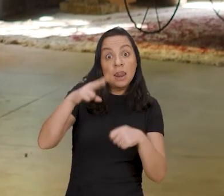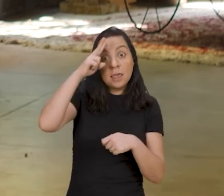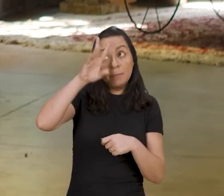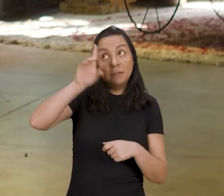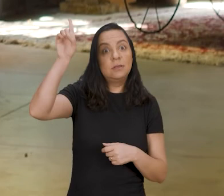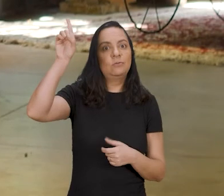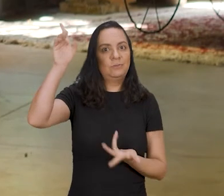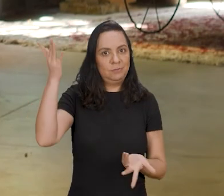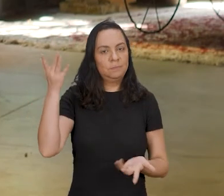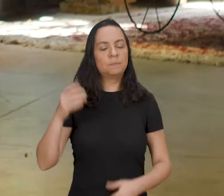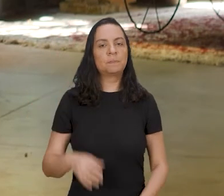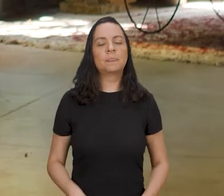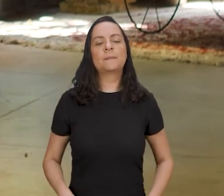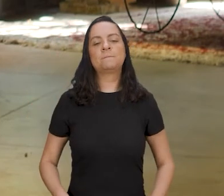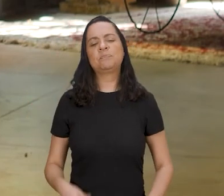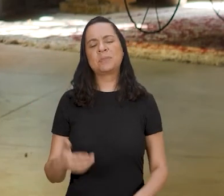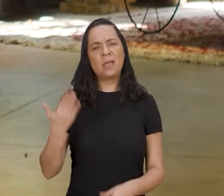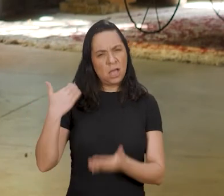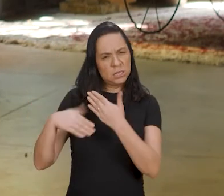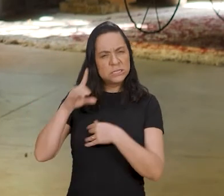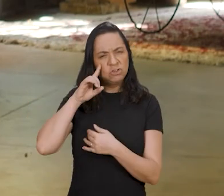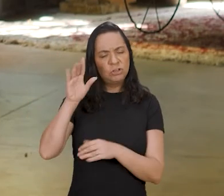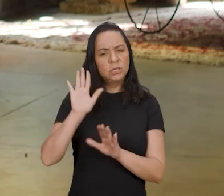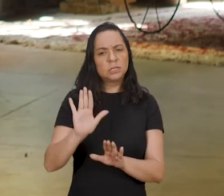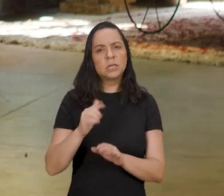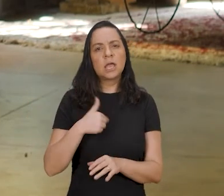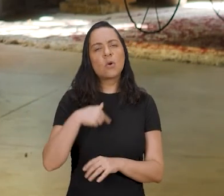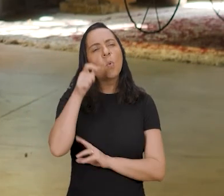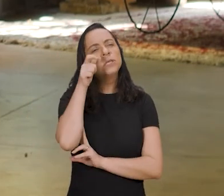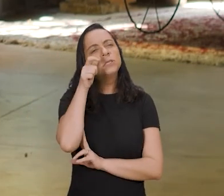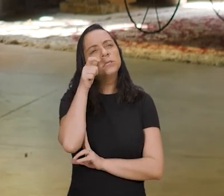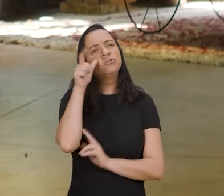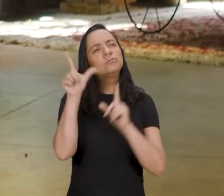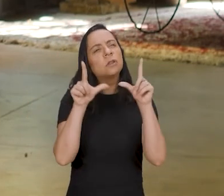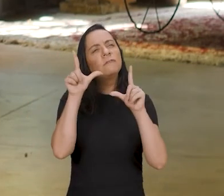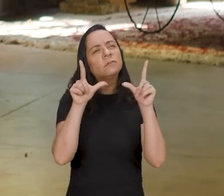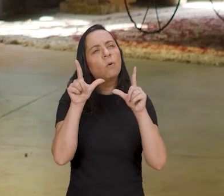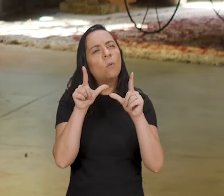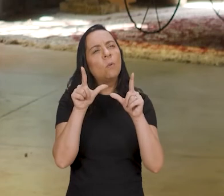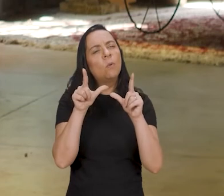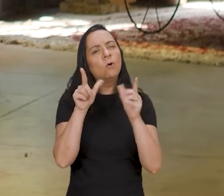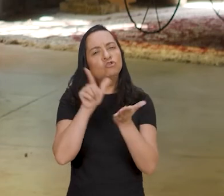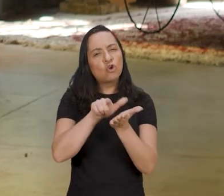internas. Esses dias eu estava assistindo uma notícia